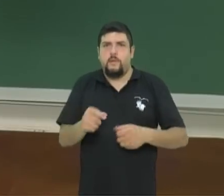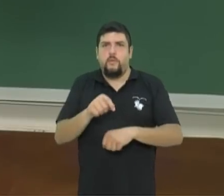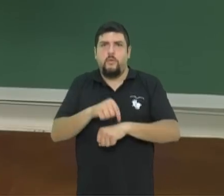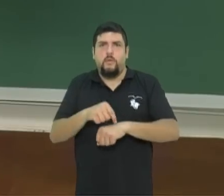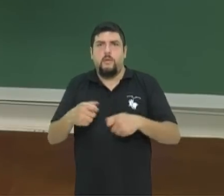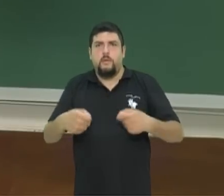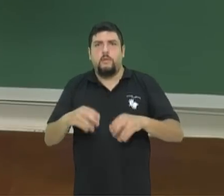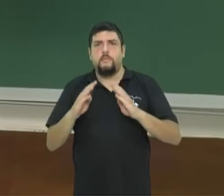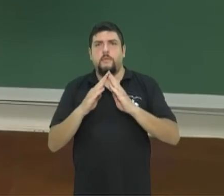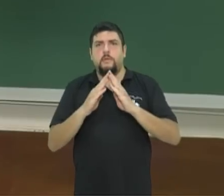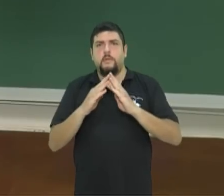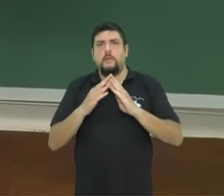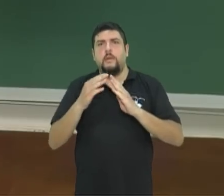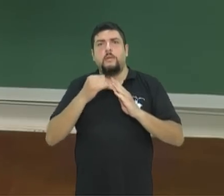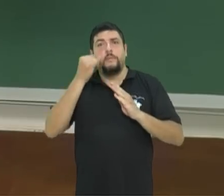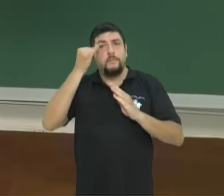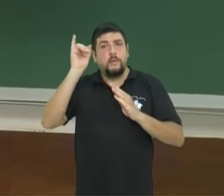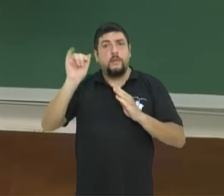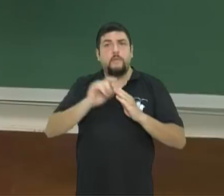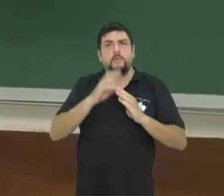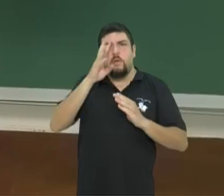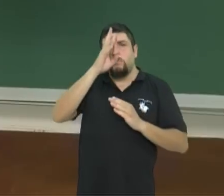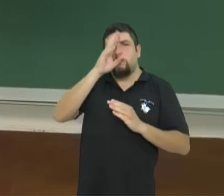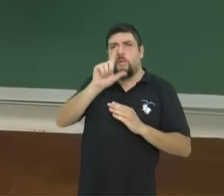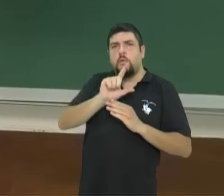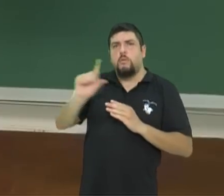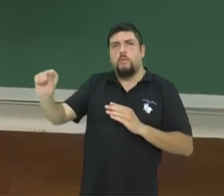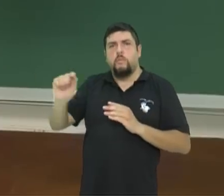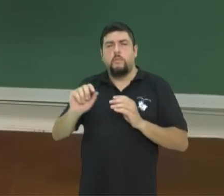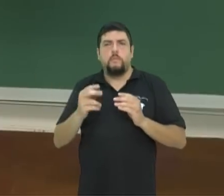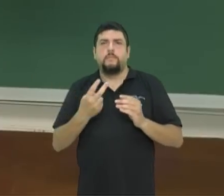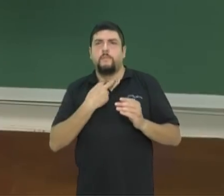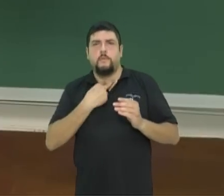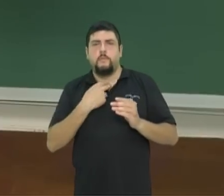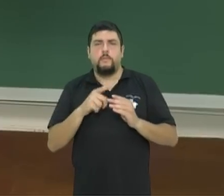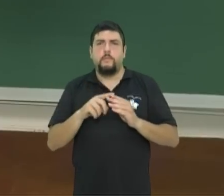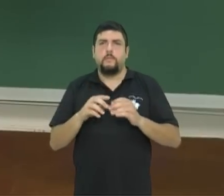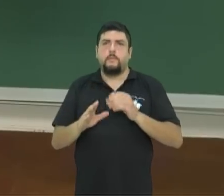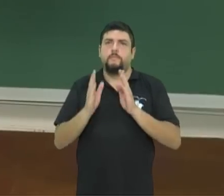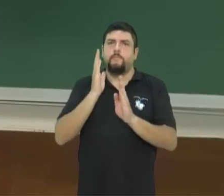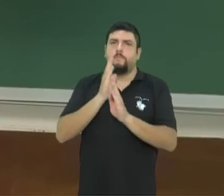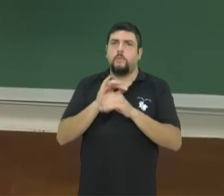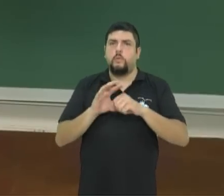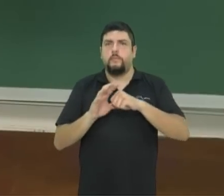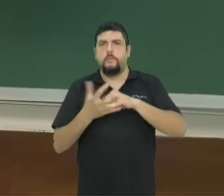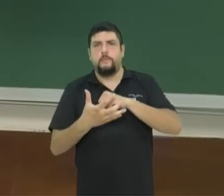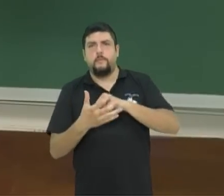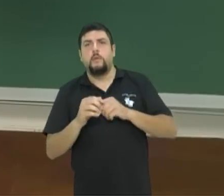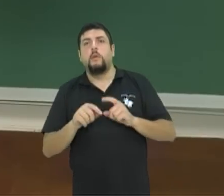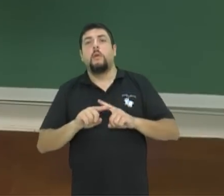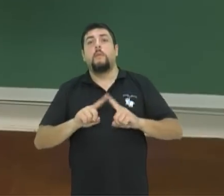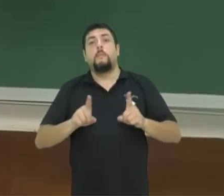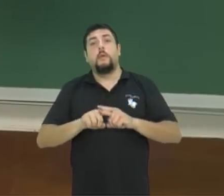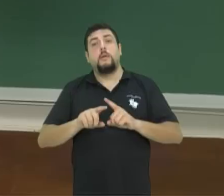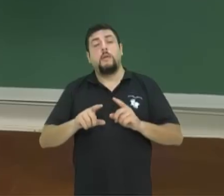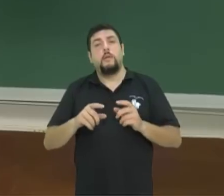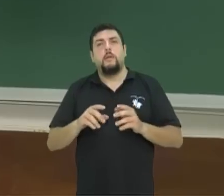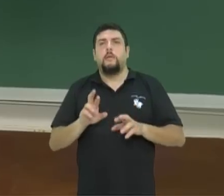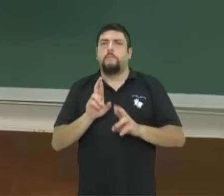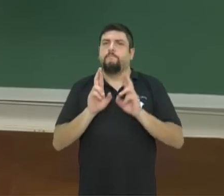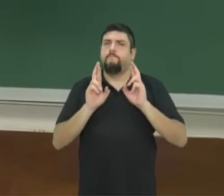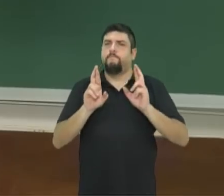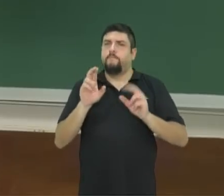casa e evitar de estar saindo desnecessariamente, né, em função da pandemia, mas passando isso tudo, né, isso tudo, se Deus quiser,